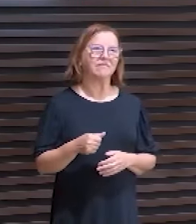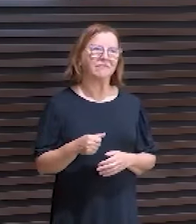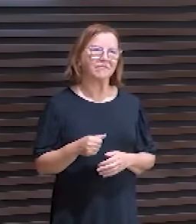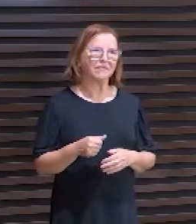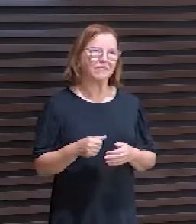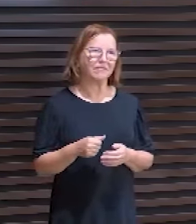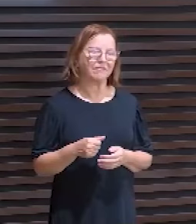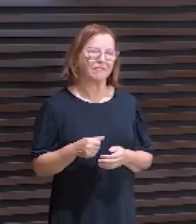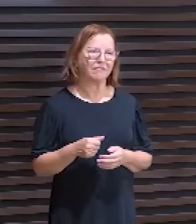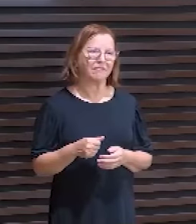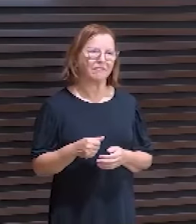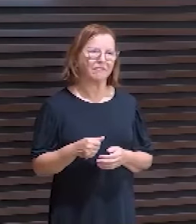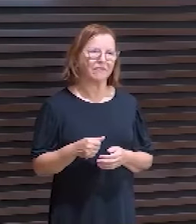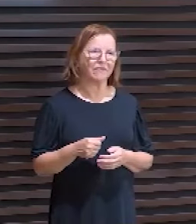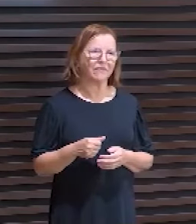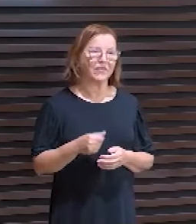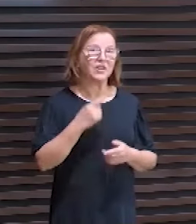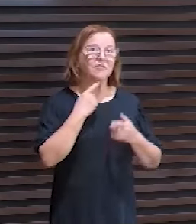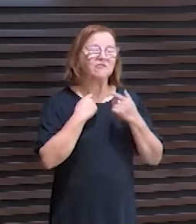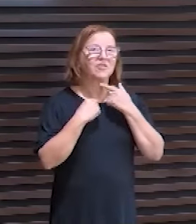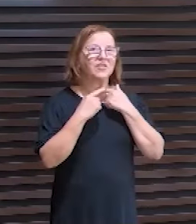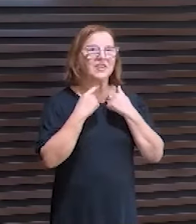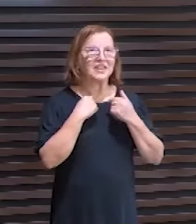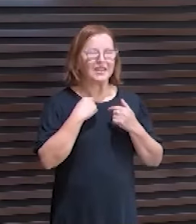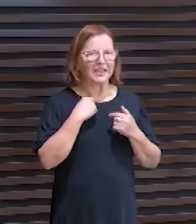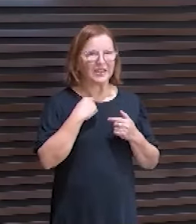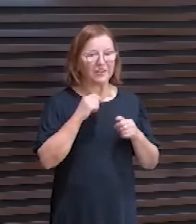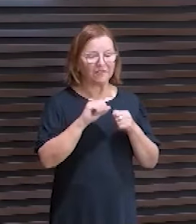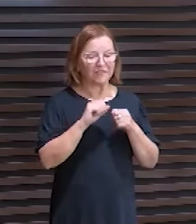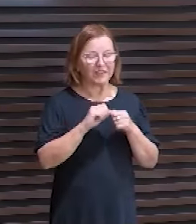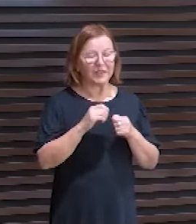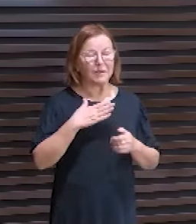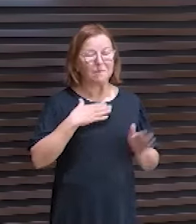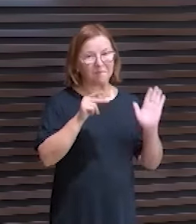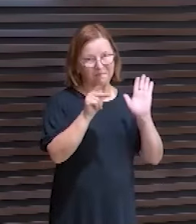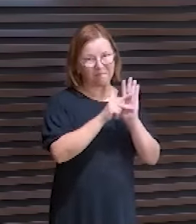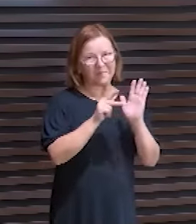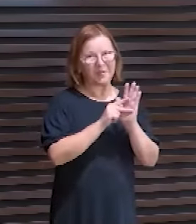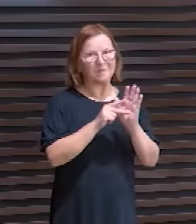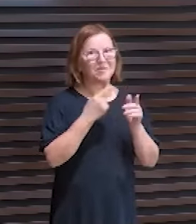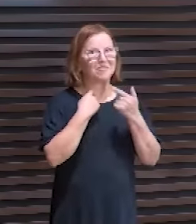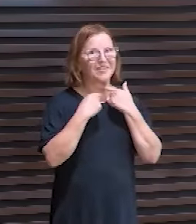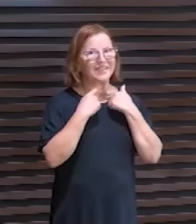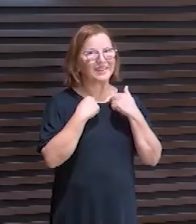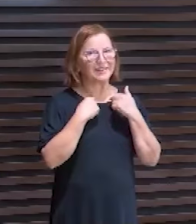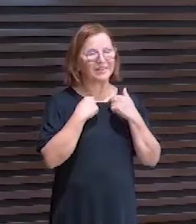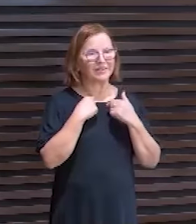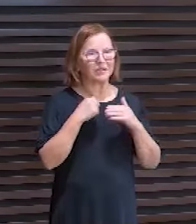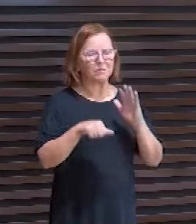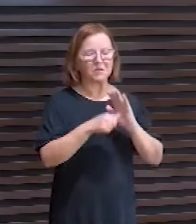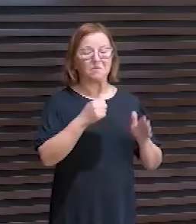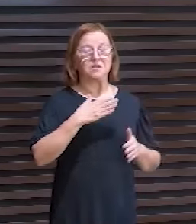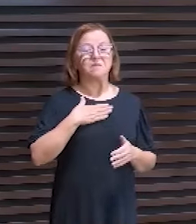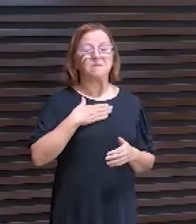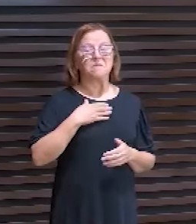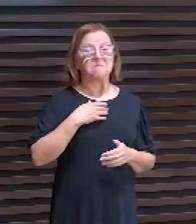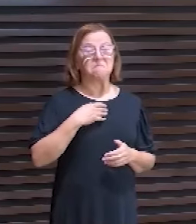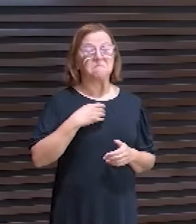vontade de satisfazer a minha vontade primeiro vem O meu